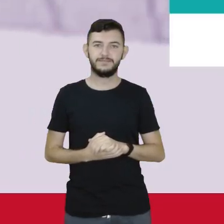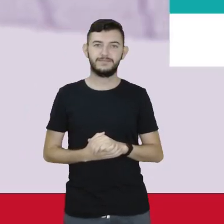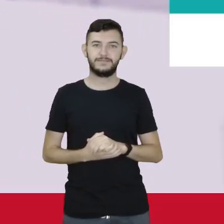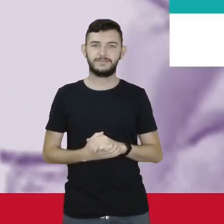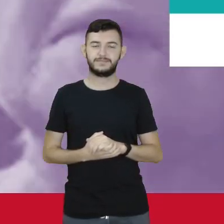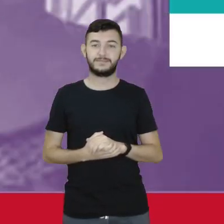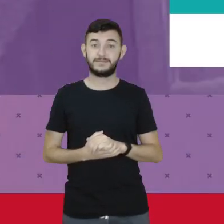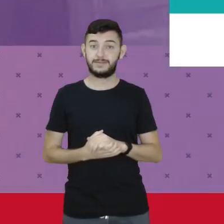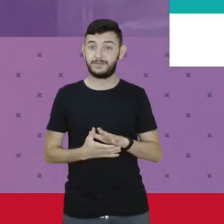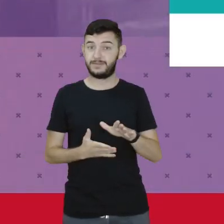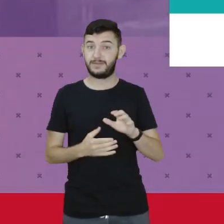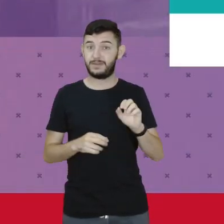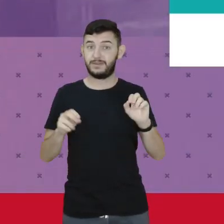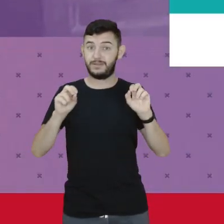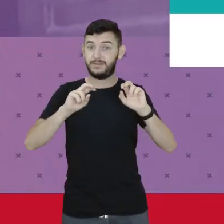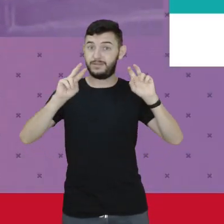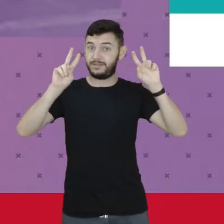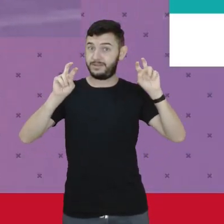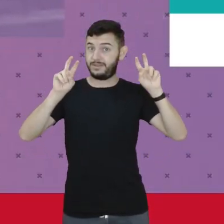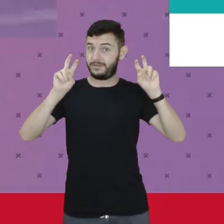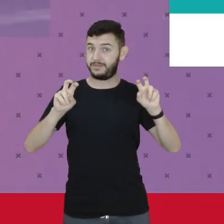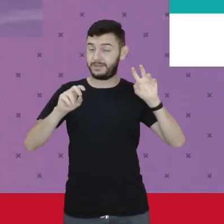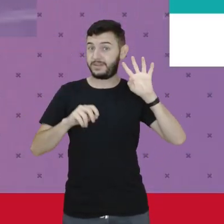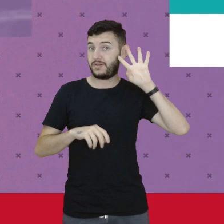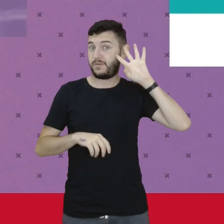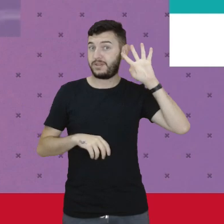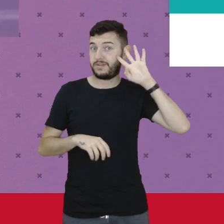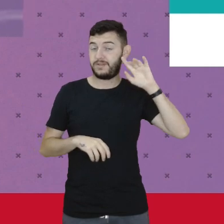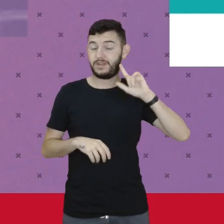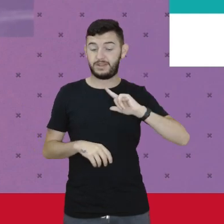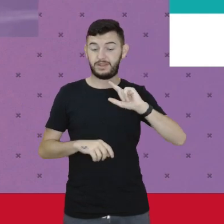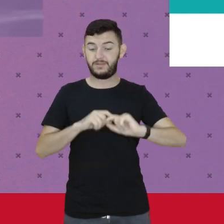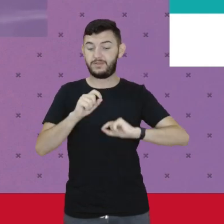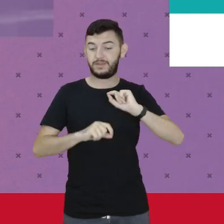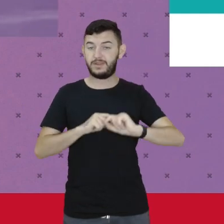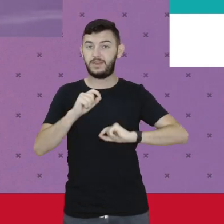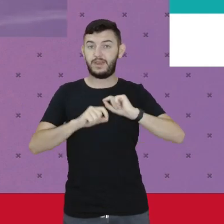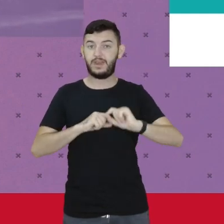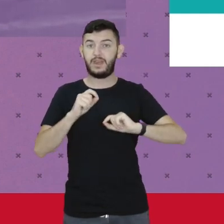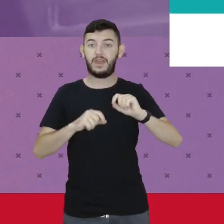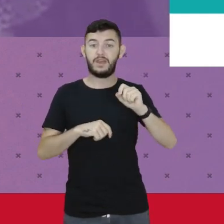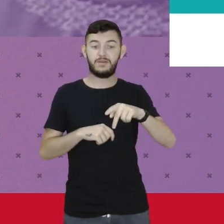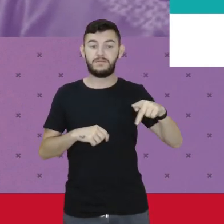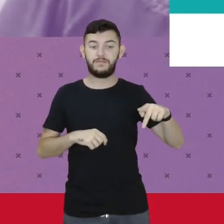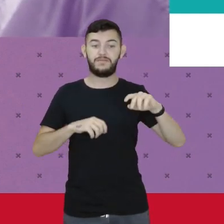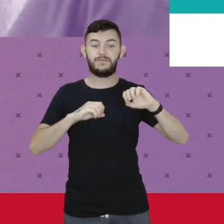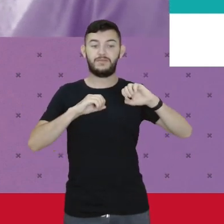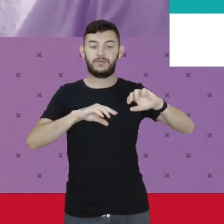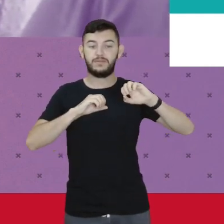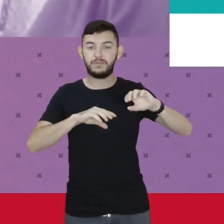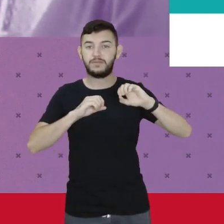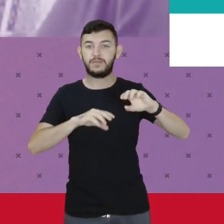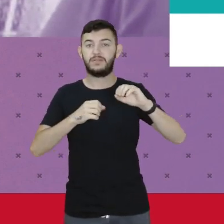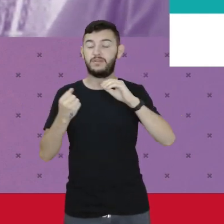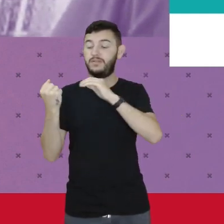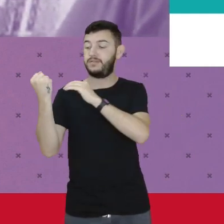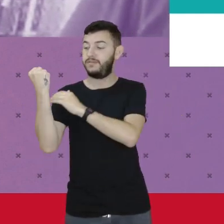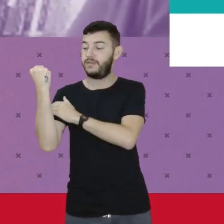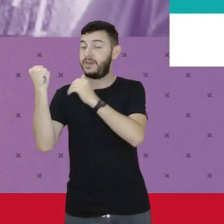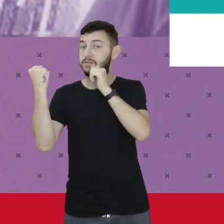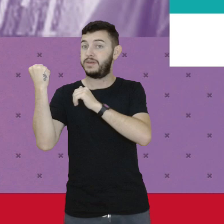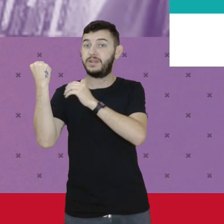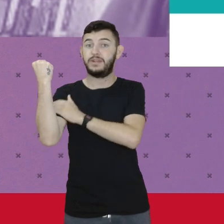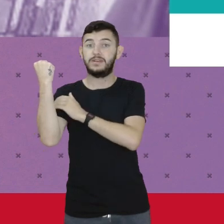A aula desta quarta-feira é com a educadora popular, feminista e fundadora da União de Mulheres de São Paulo,